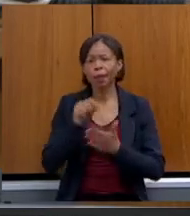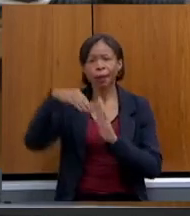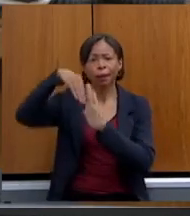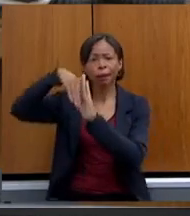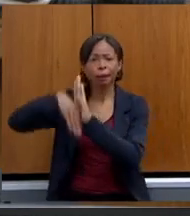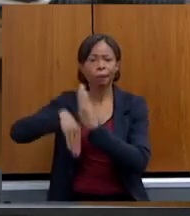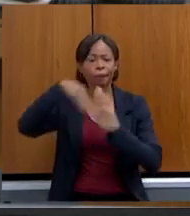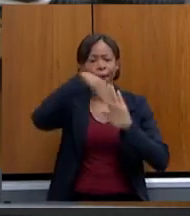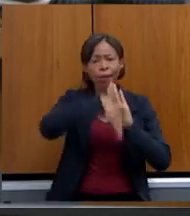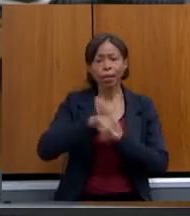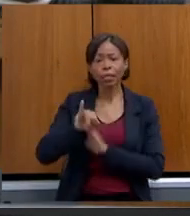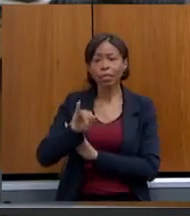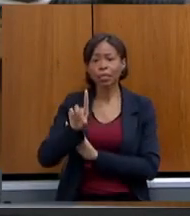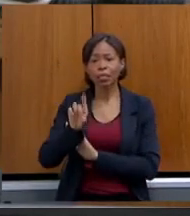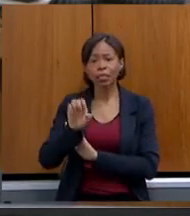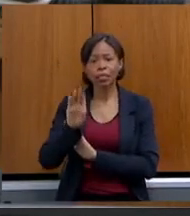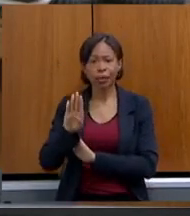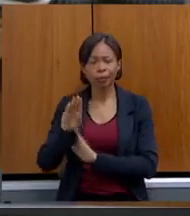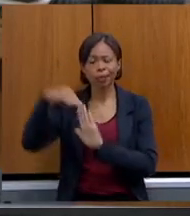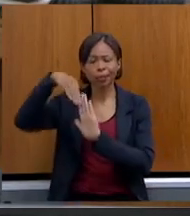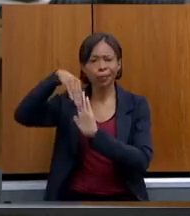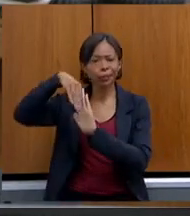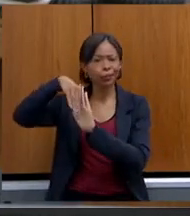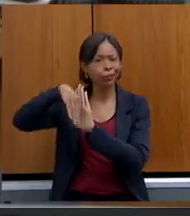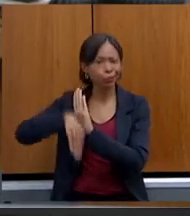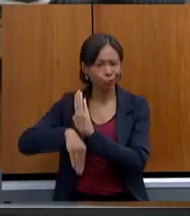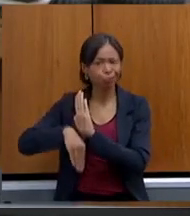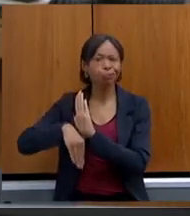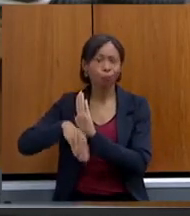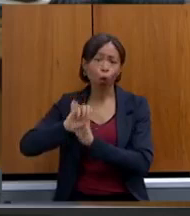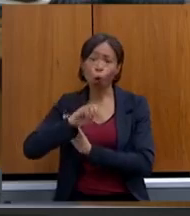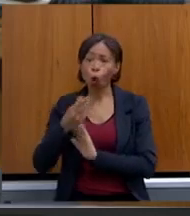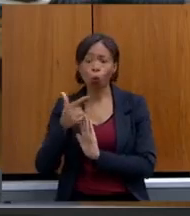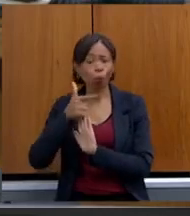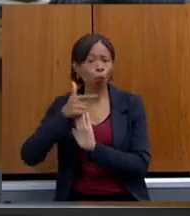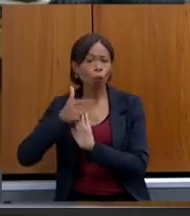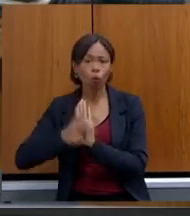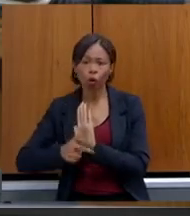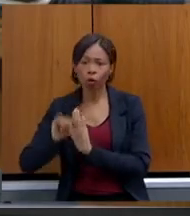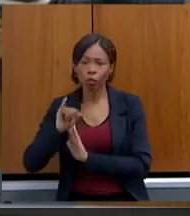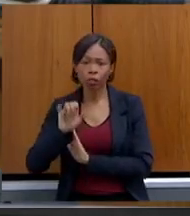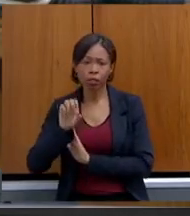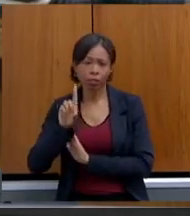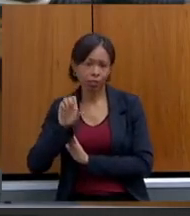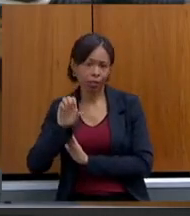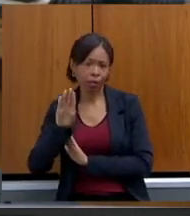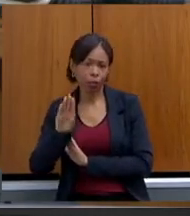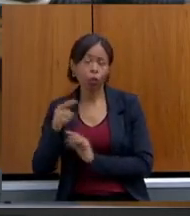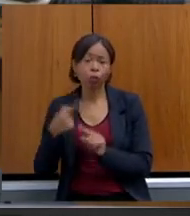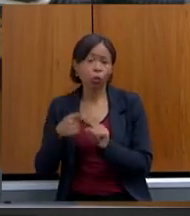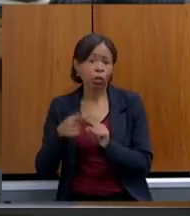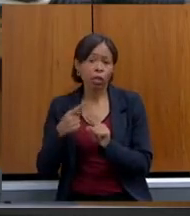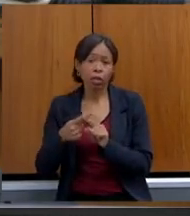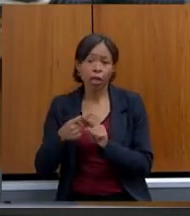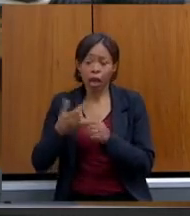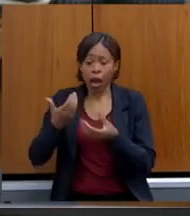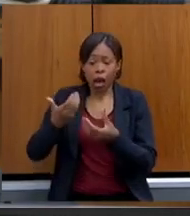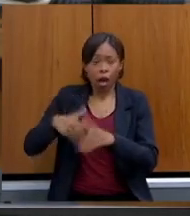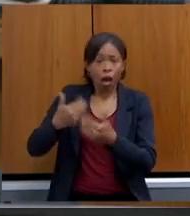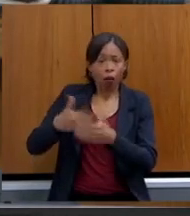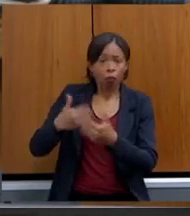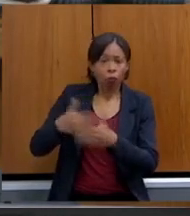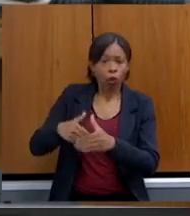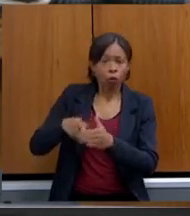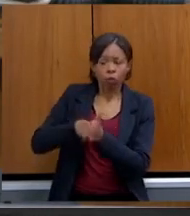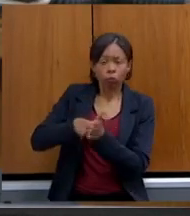ou tiveram sequer e deve porque não tiveram realização das avaliações diagnósticas são casos dramáticos em que